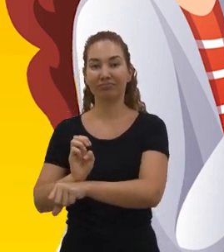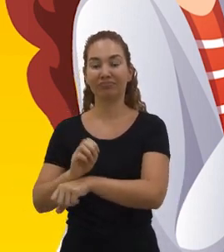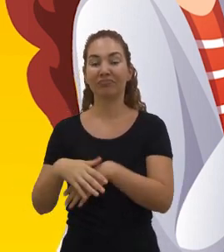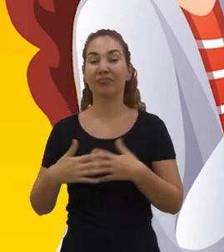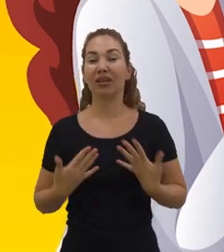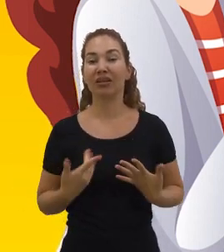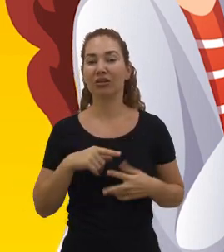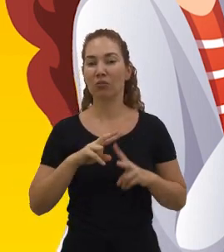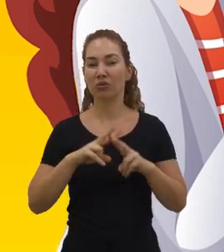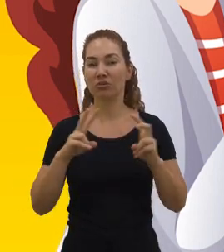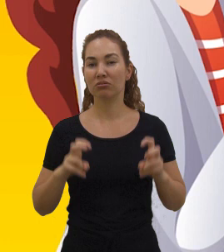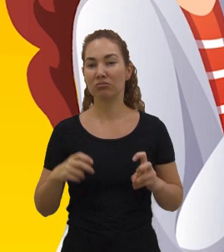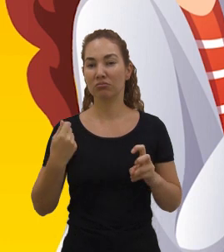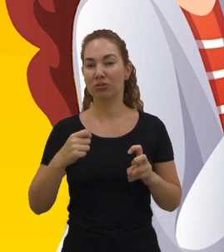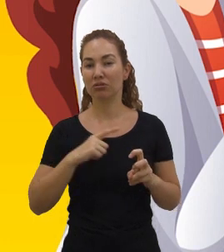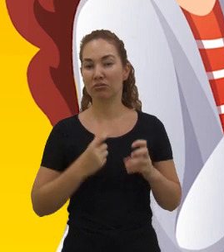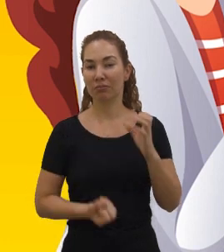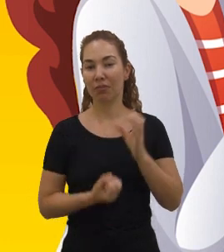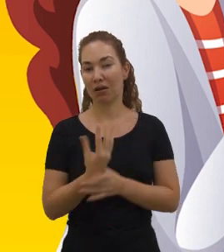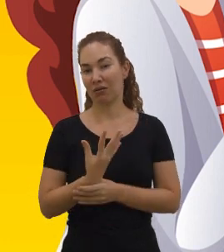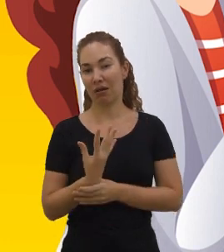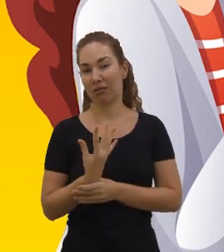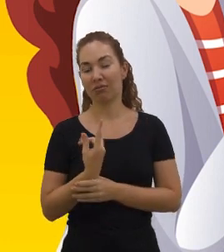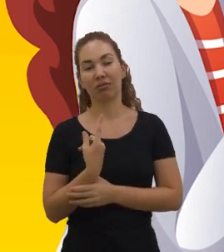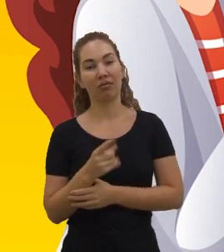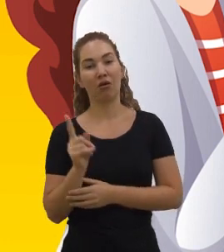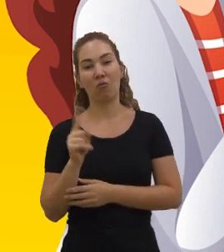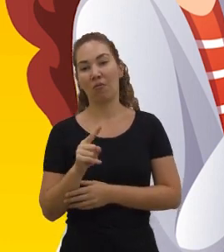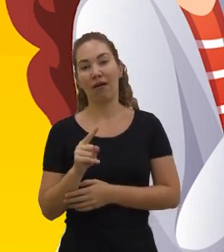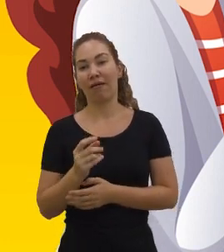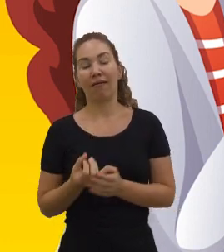esses termos eles têm sempre uma origem, não é